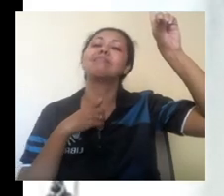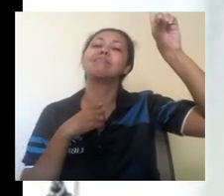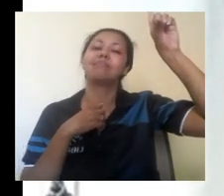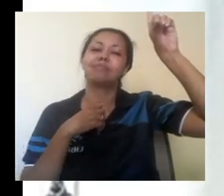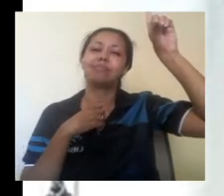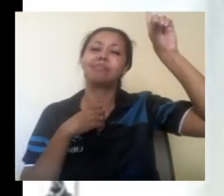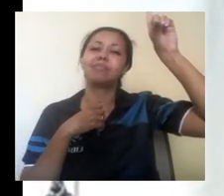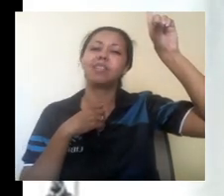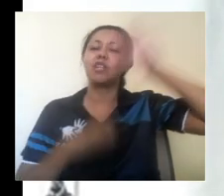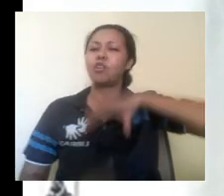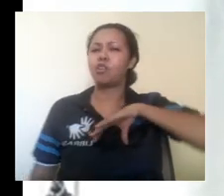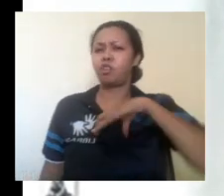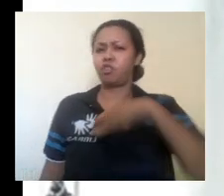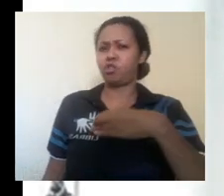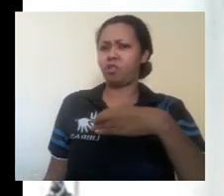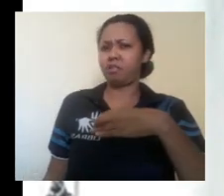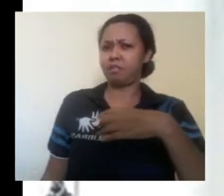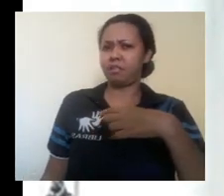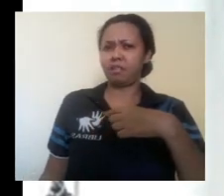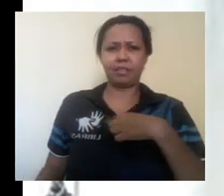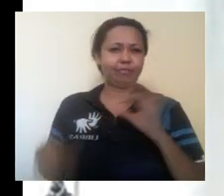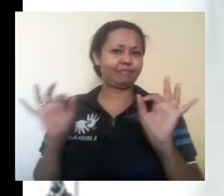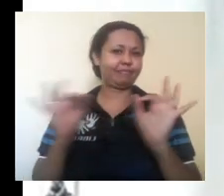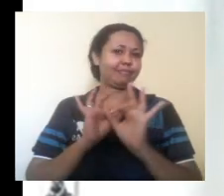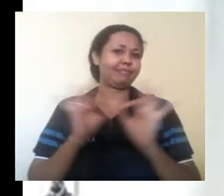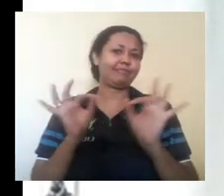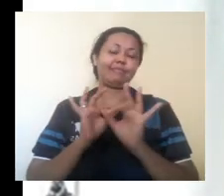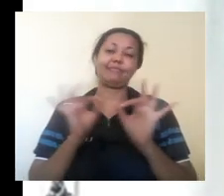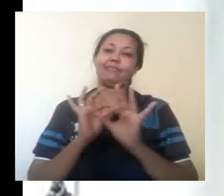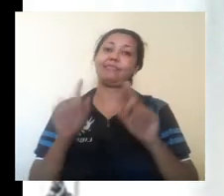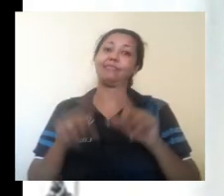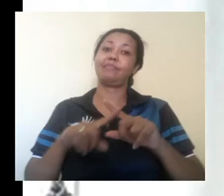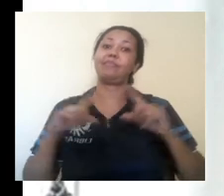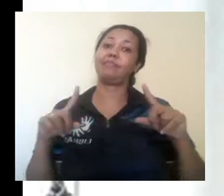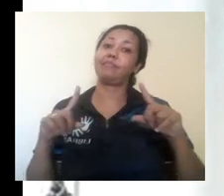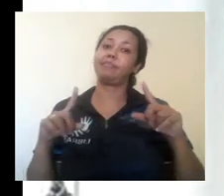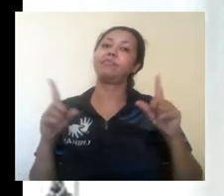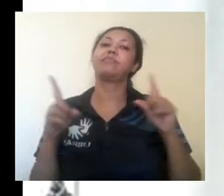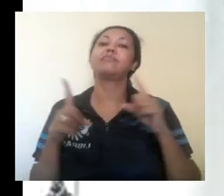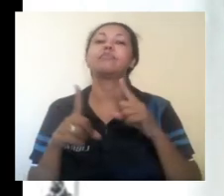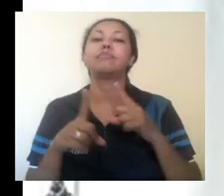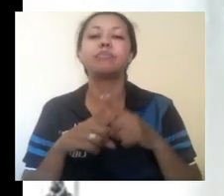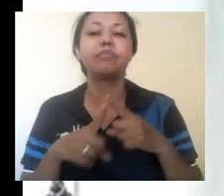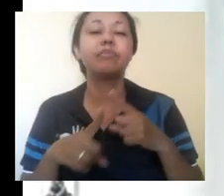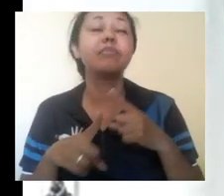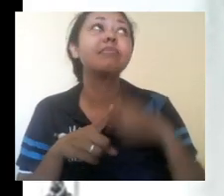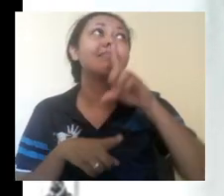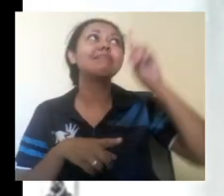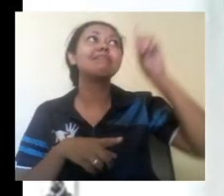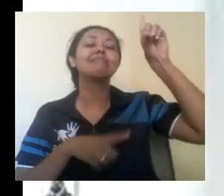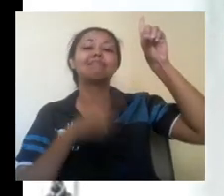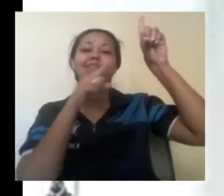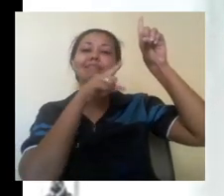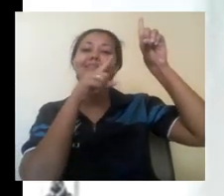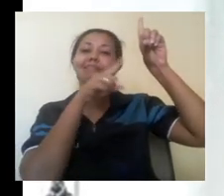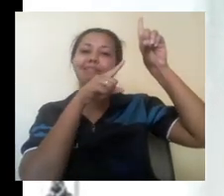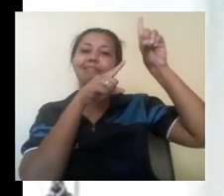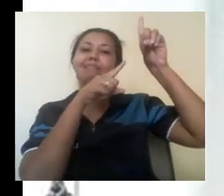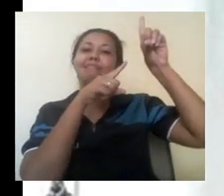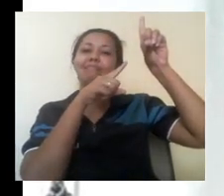porque eu me tornei corajosa, mas porque Ele é Deus, Ele é notável e é